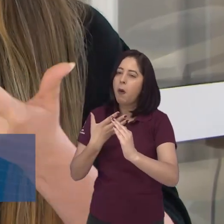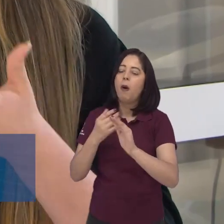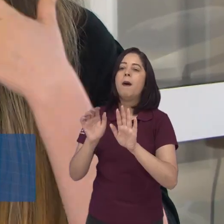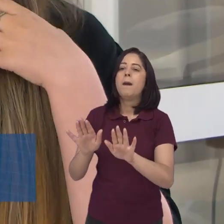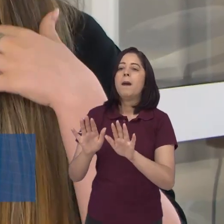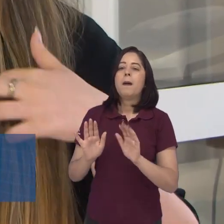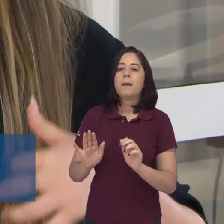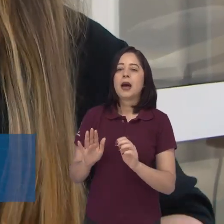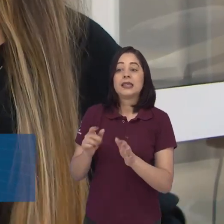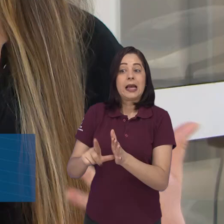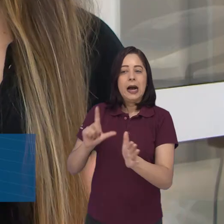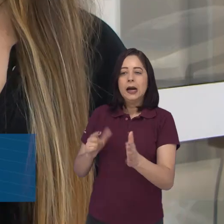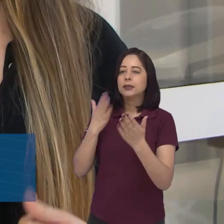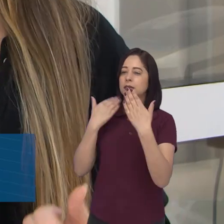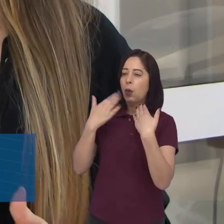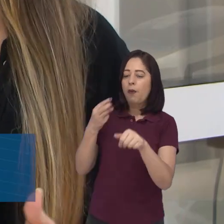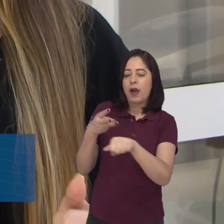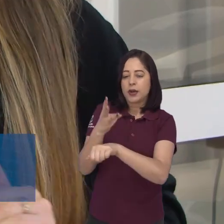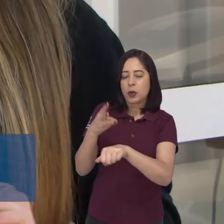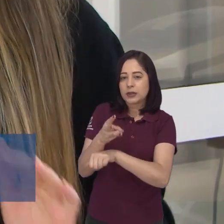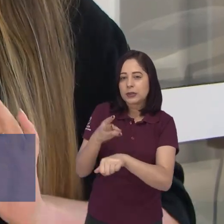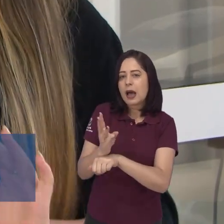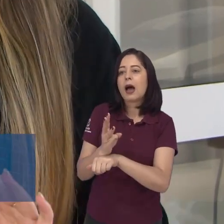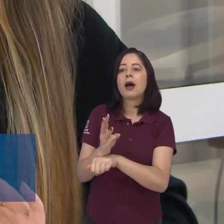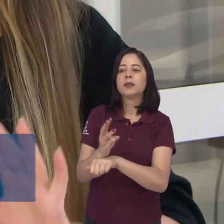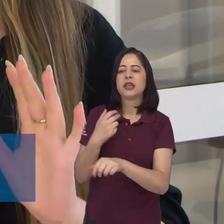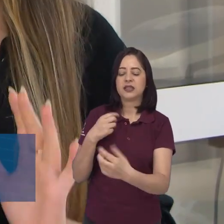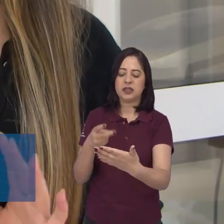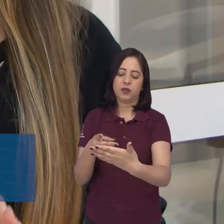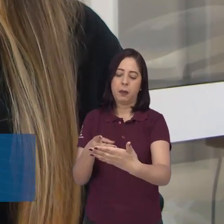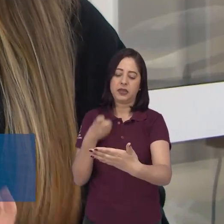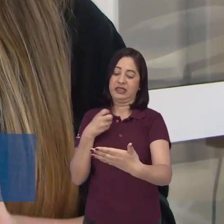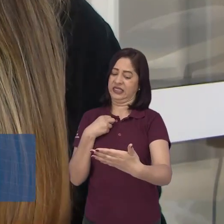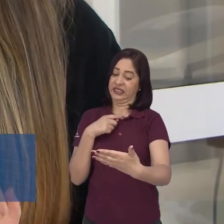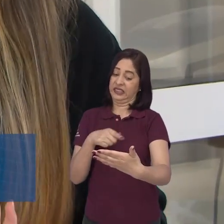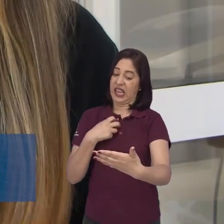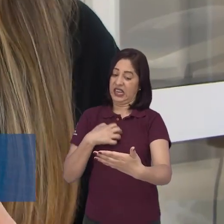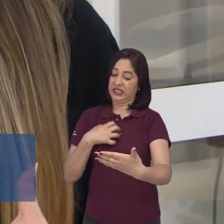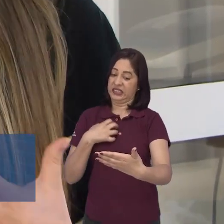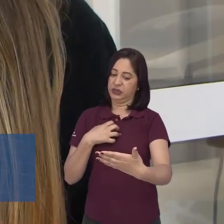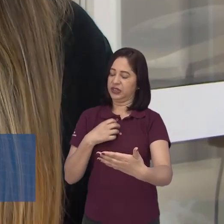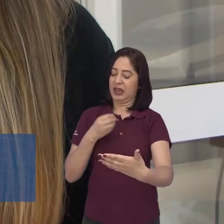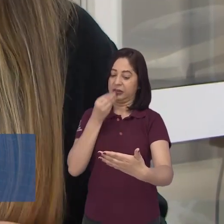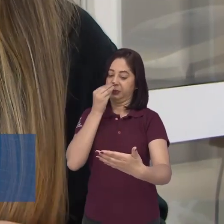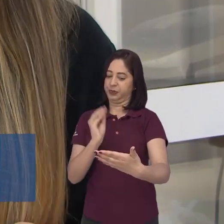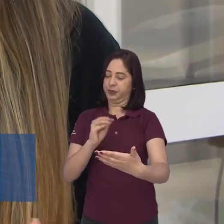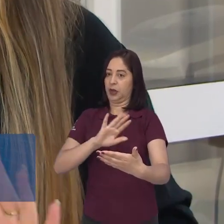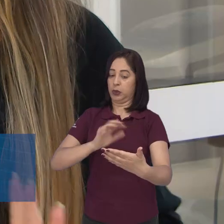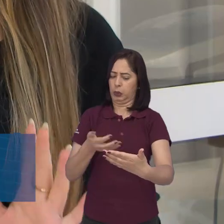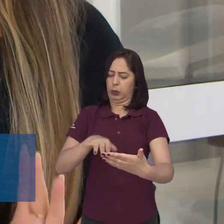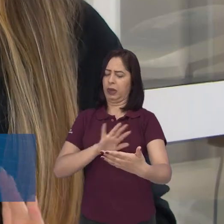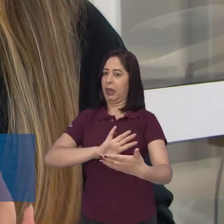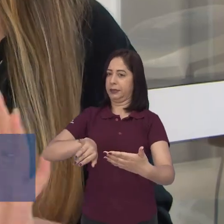sempre conversa antes por WhatsApp. Às vezes a gente já sente que a pessoa é meio ríspida ou algo assim, a gente já não gosta tanto,